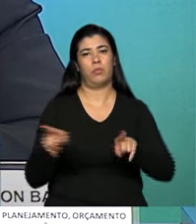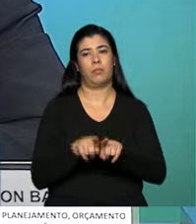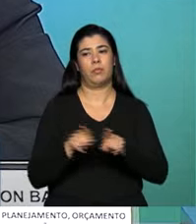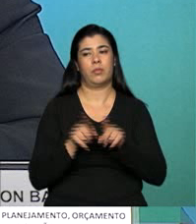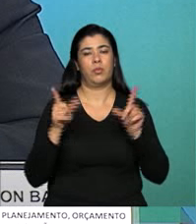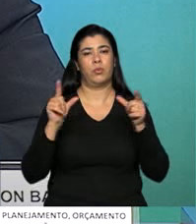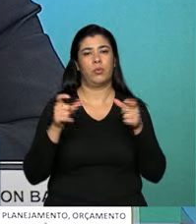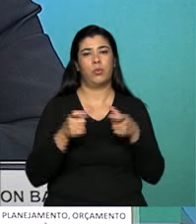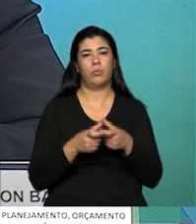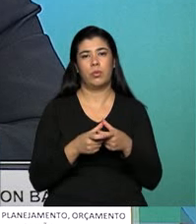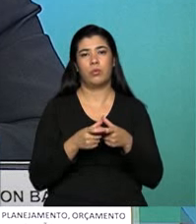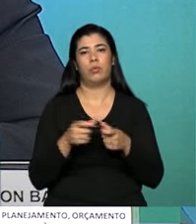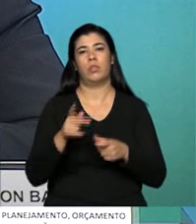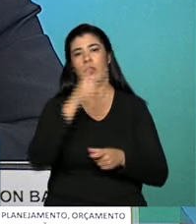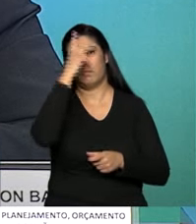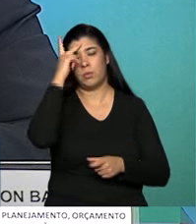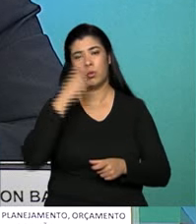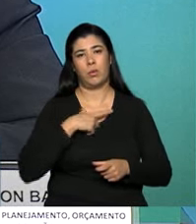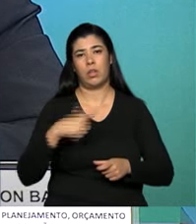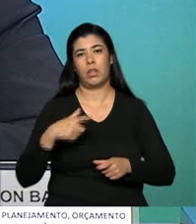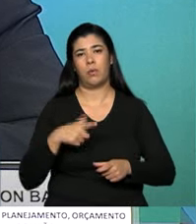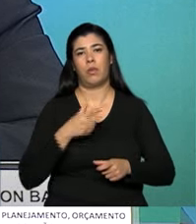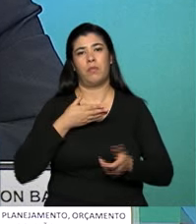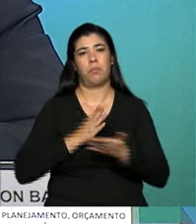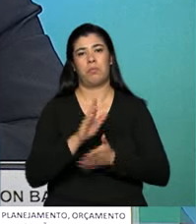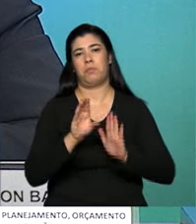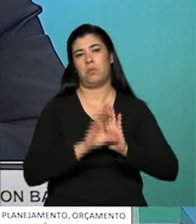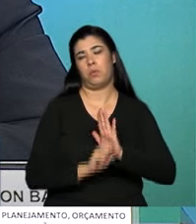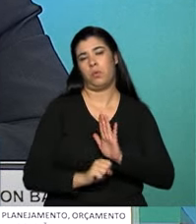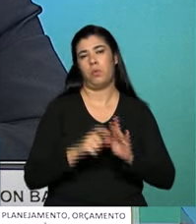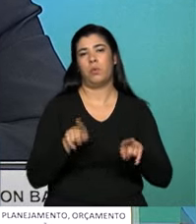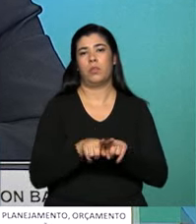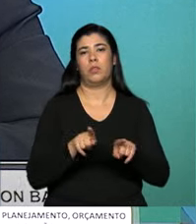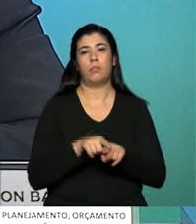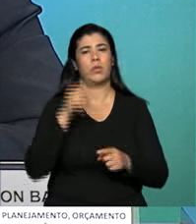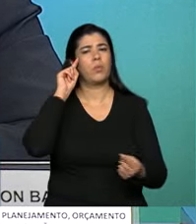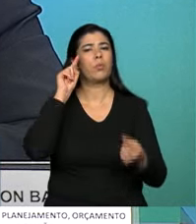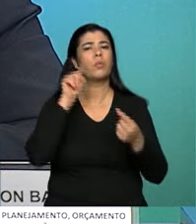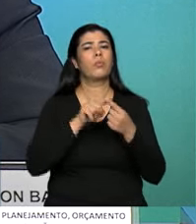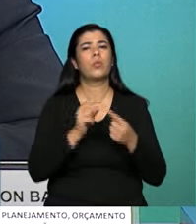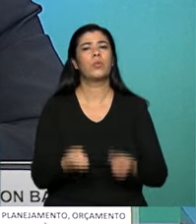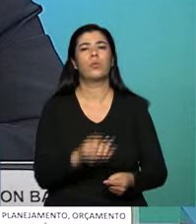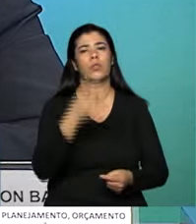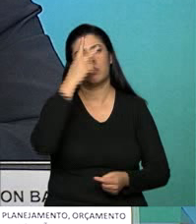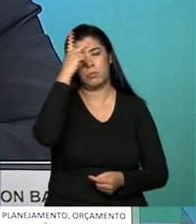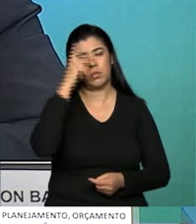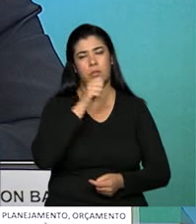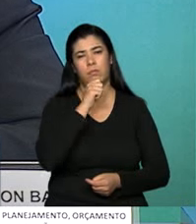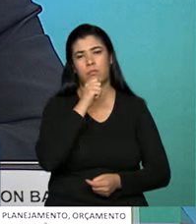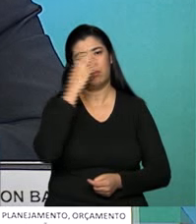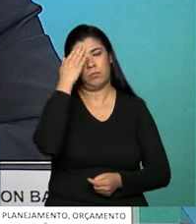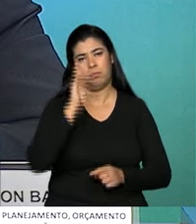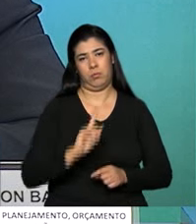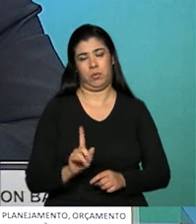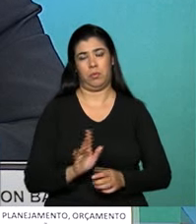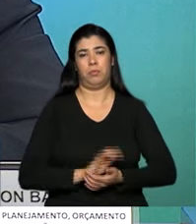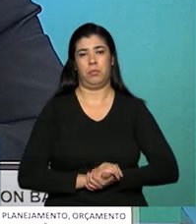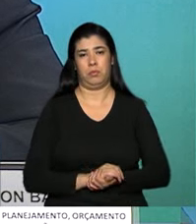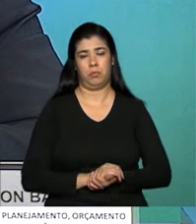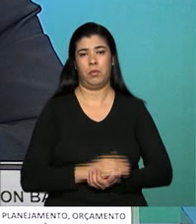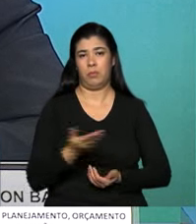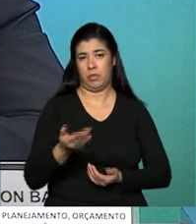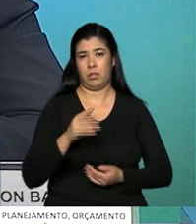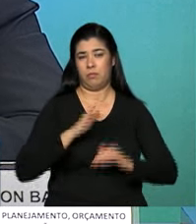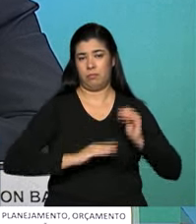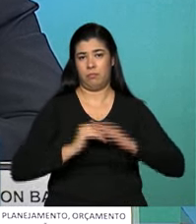redução do número de cargos comissionados não há uma meta eh numérica para esse para essa para essa linha de